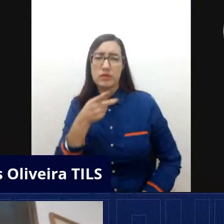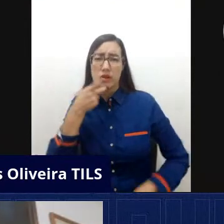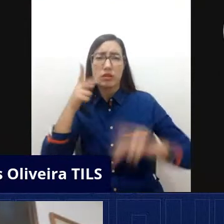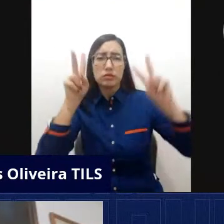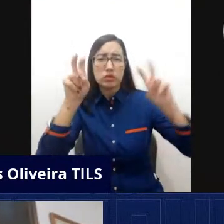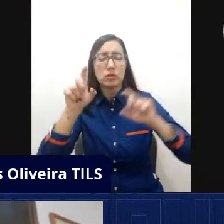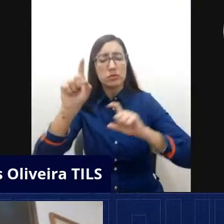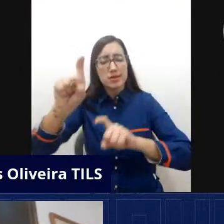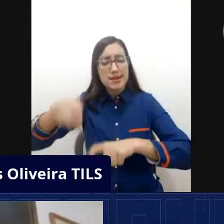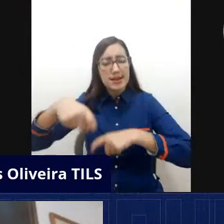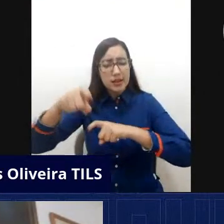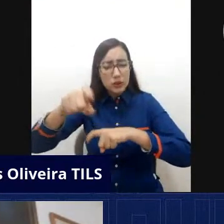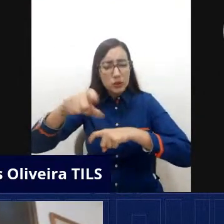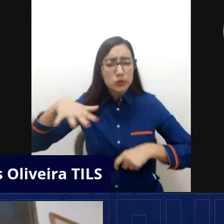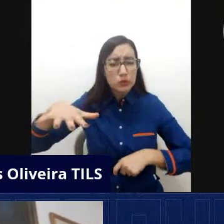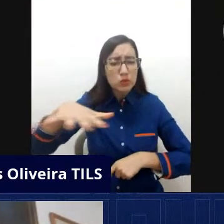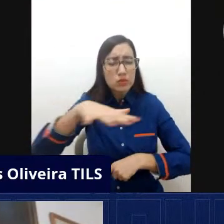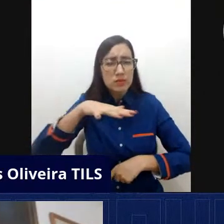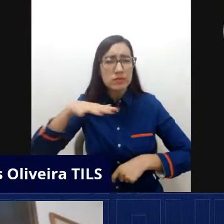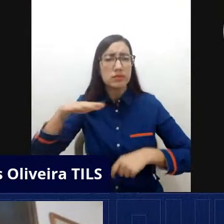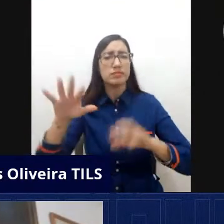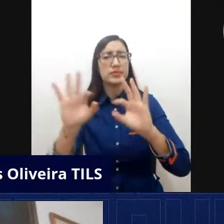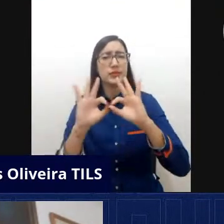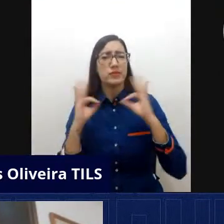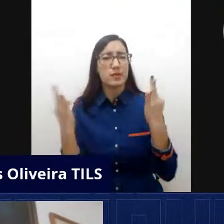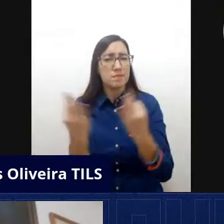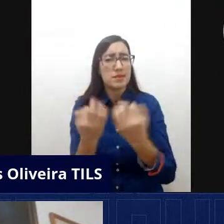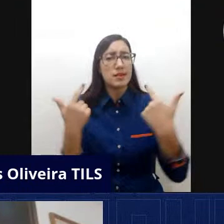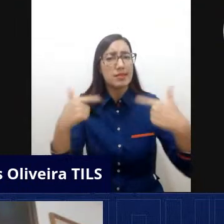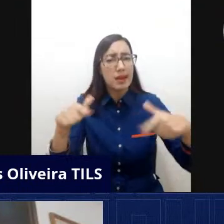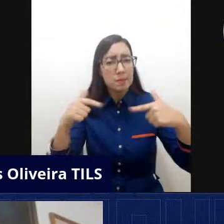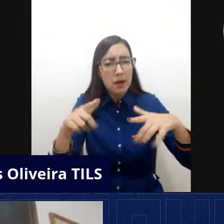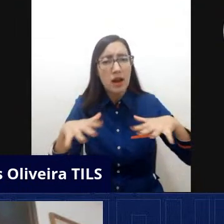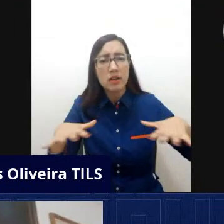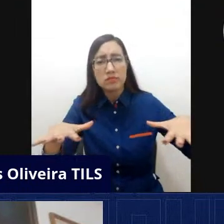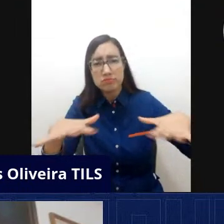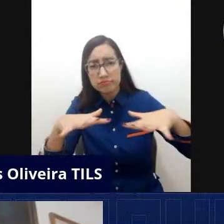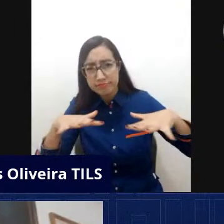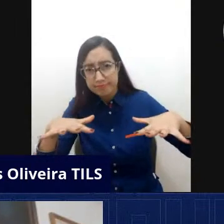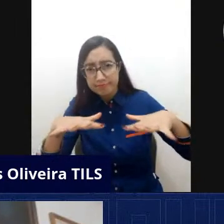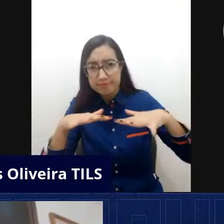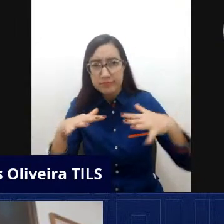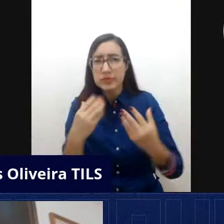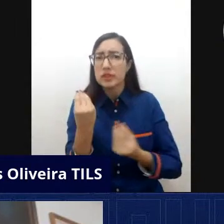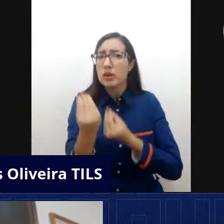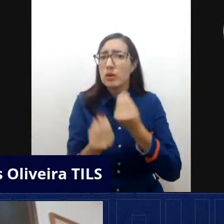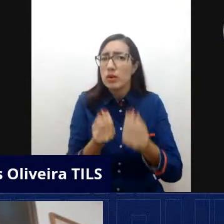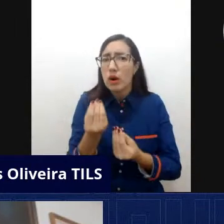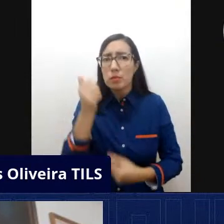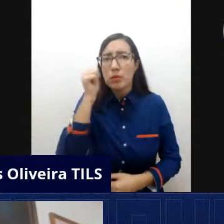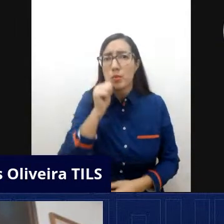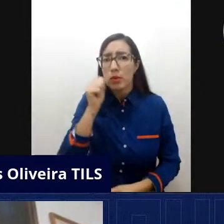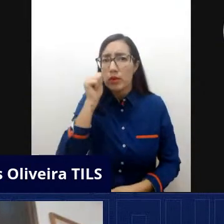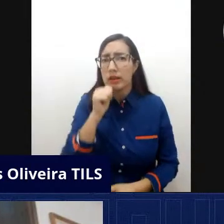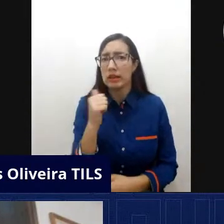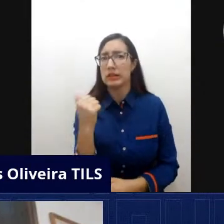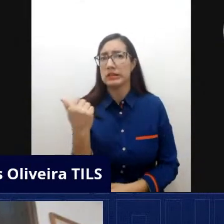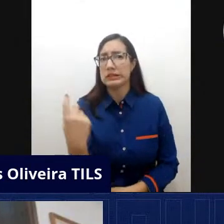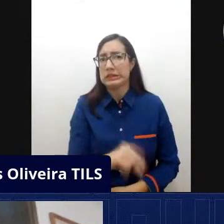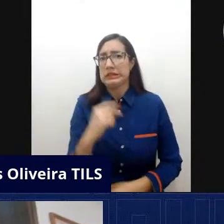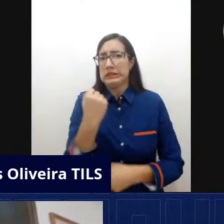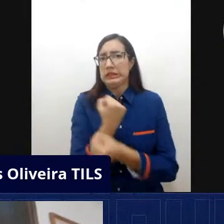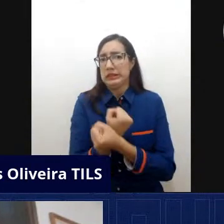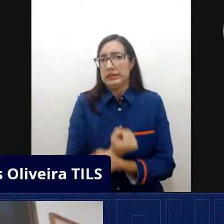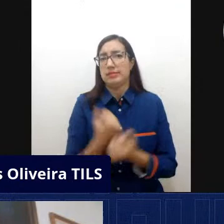sobretudo, uma questão que para nós, naquele momento, era muito importante, que era a terra para mulheres, né? Então, nós que somos da rural, esse é um